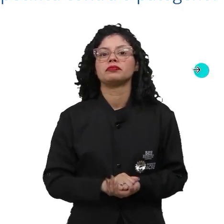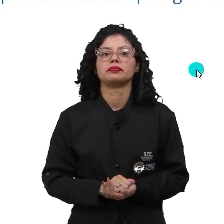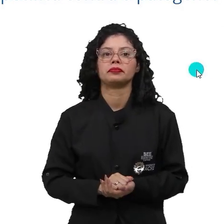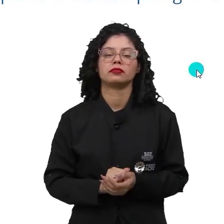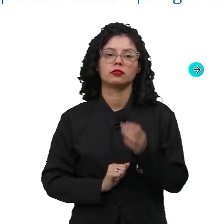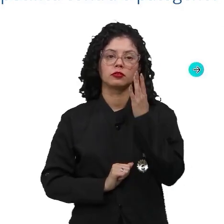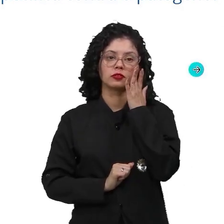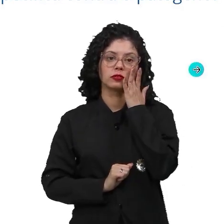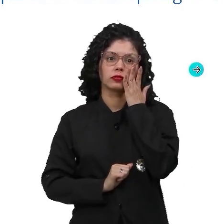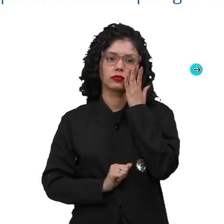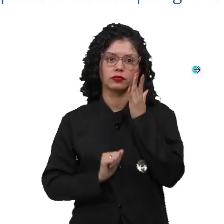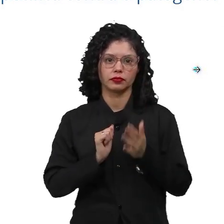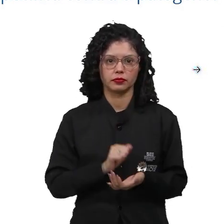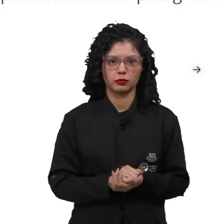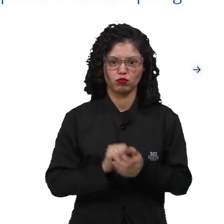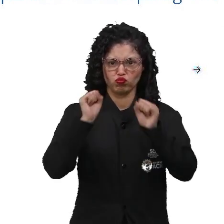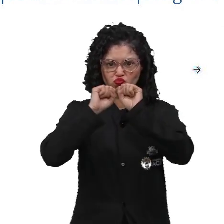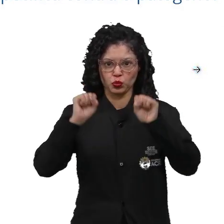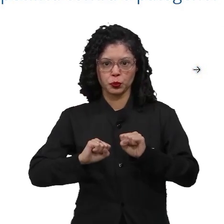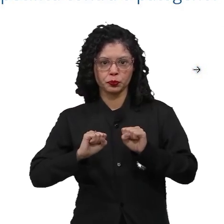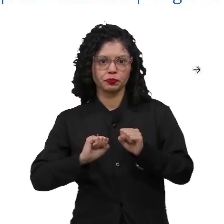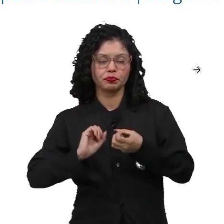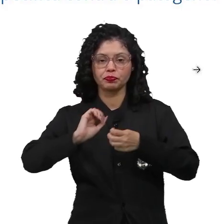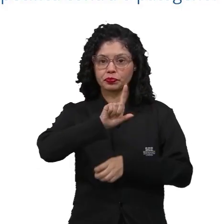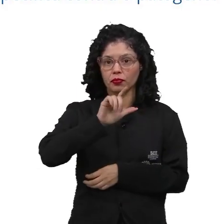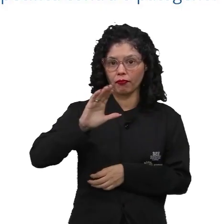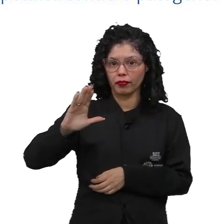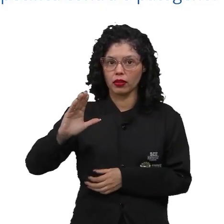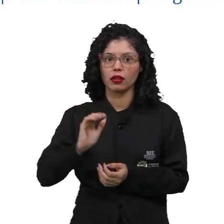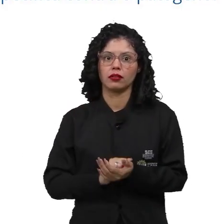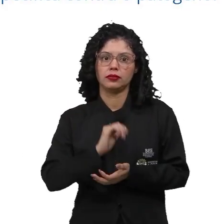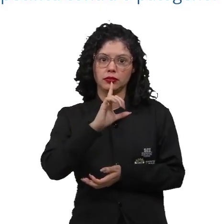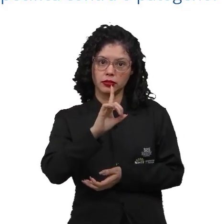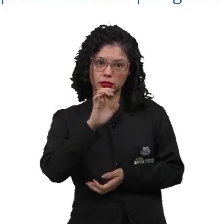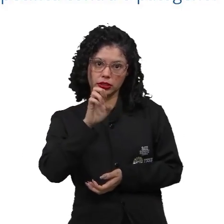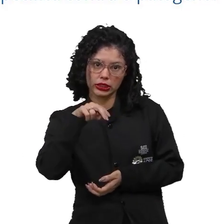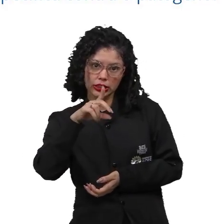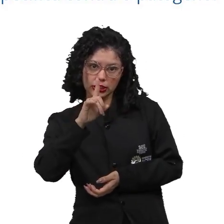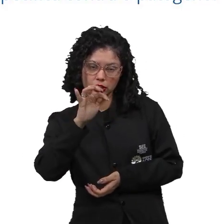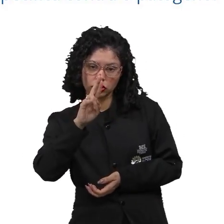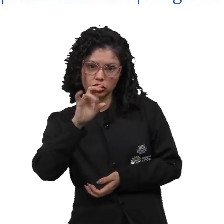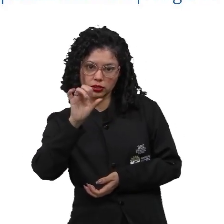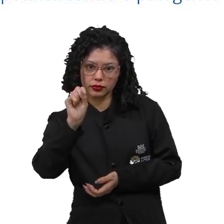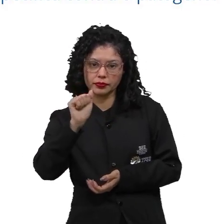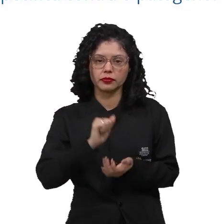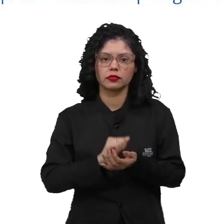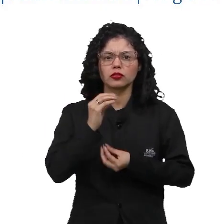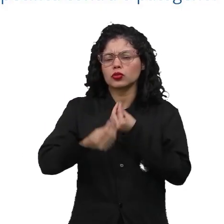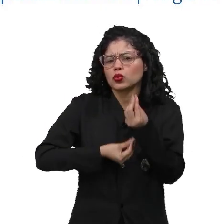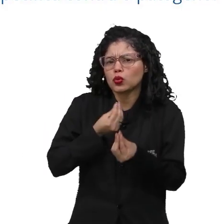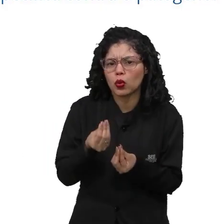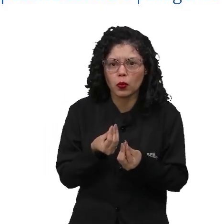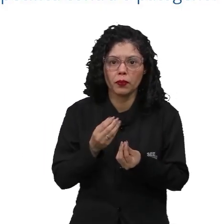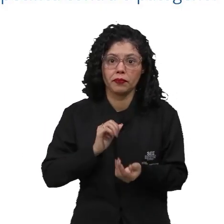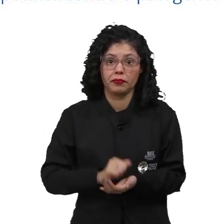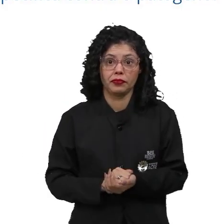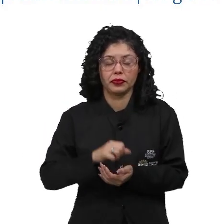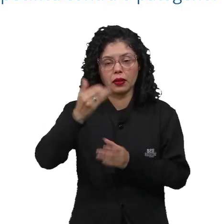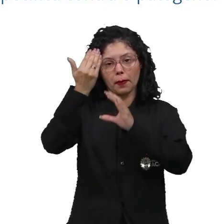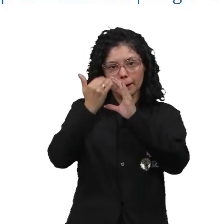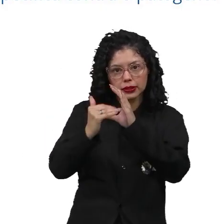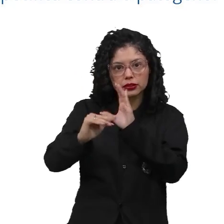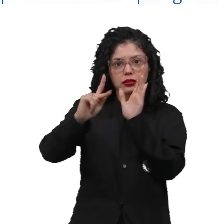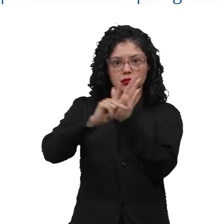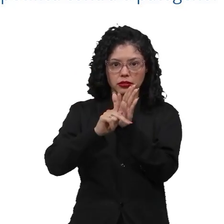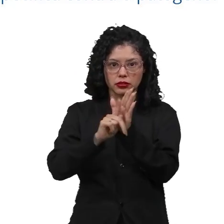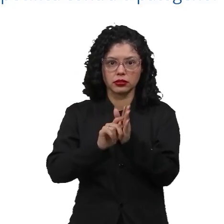Nossa próxima célula ali do sistema imune são as células dendríticas, né? Então, elas vão funcionar ali como os